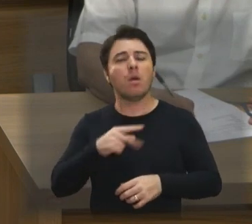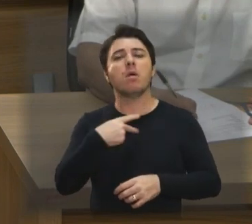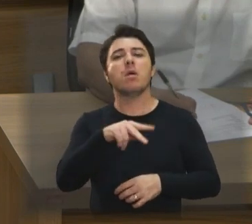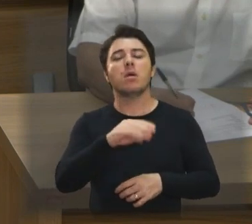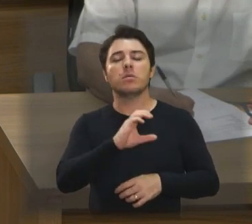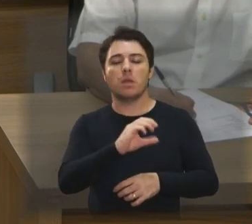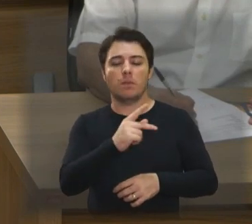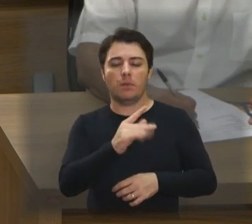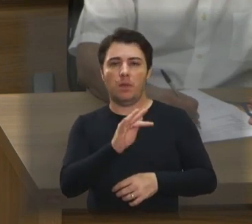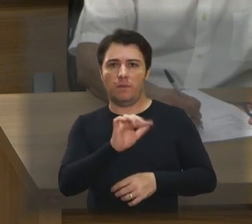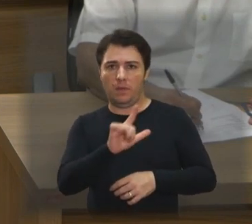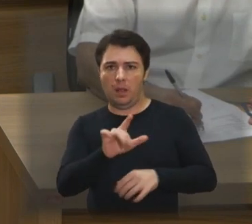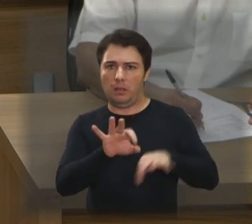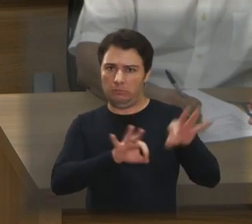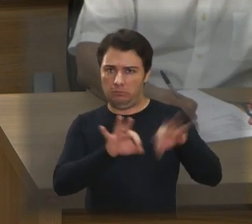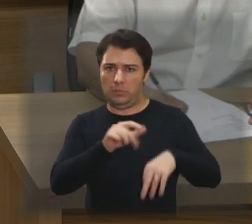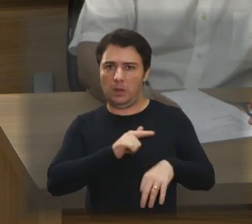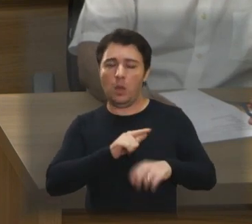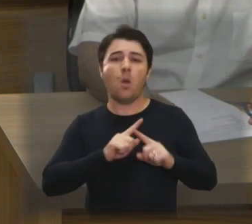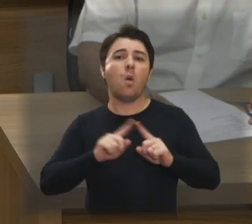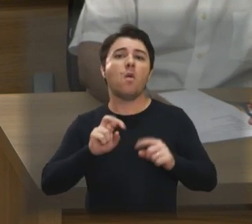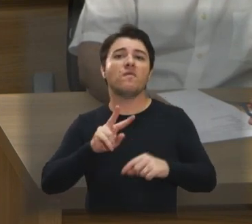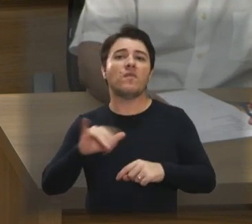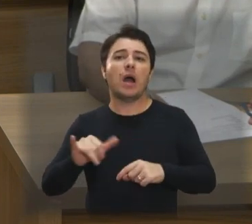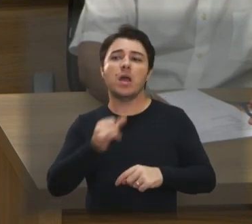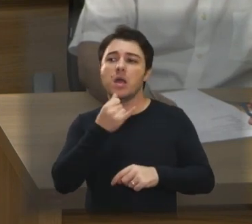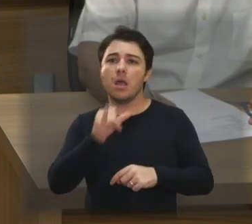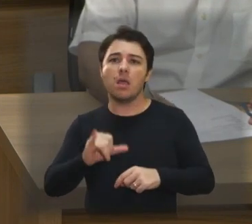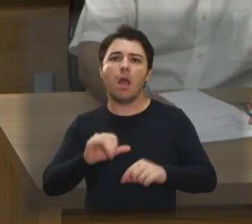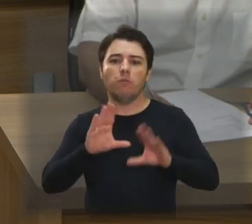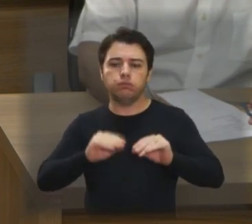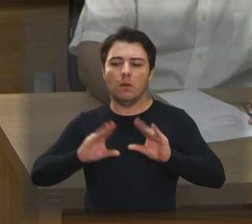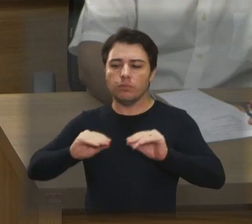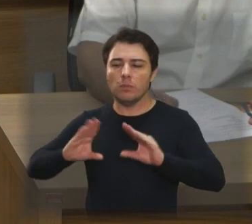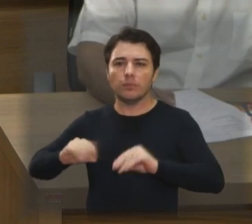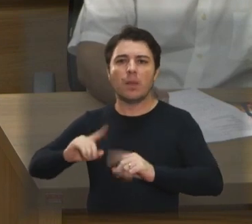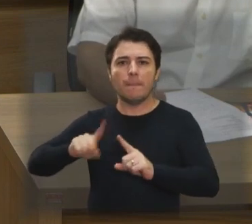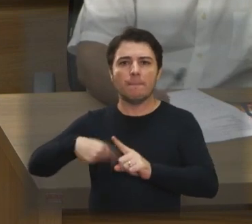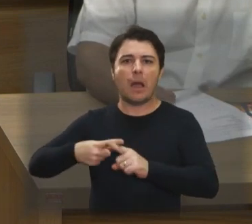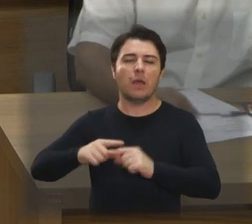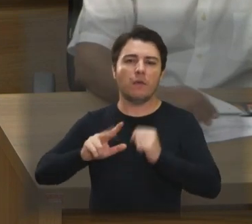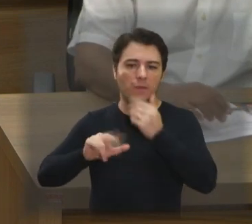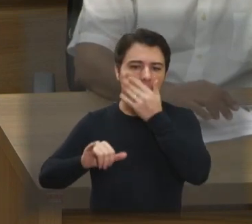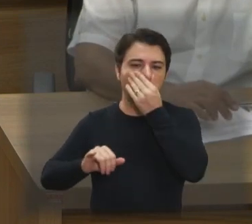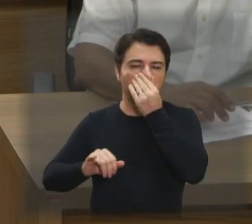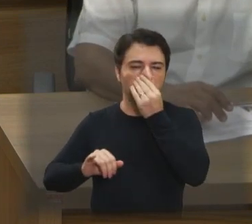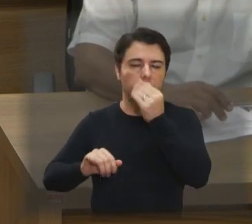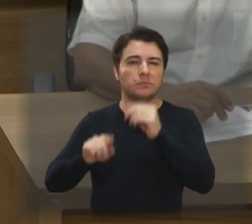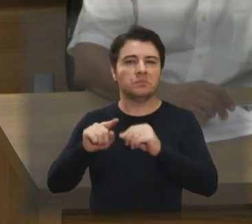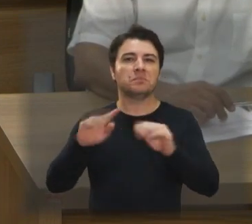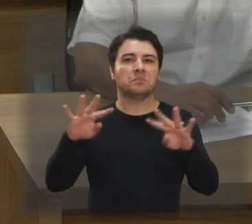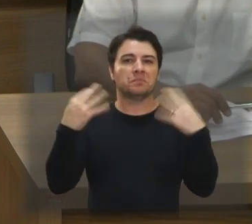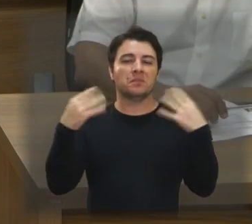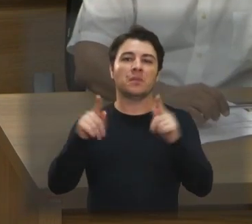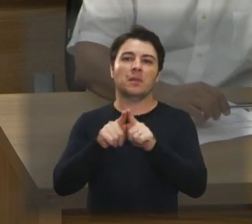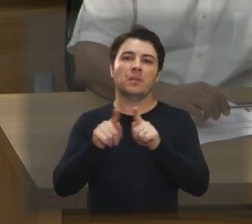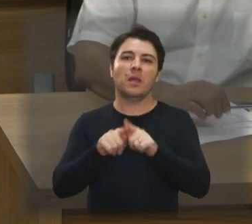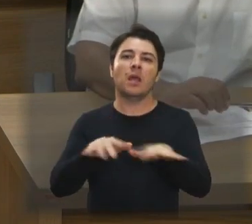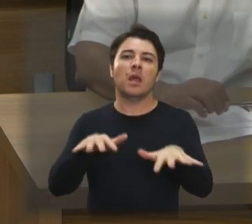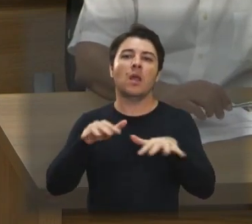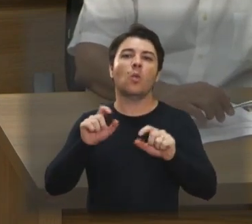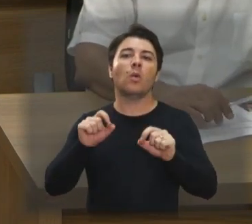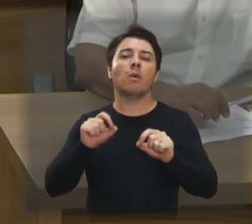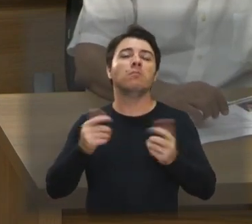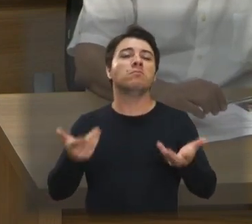plano rápido para isso resolvi ir ou essa queda tende a aumentar porque a população que nos assiste eu acho que tá aqui inclusive o pessoal na plenária